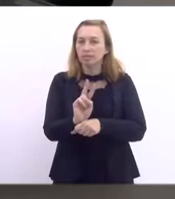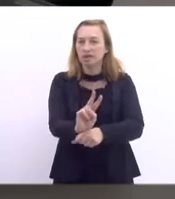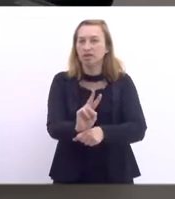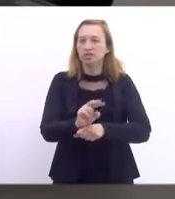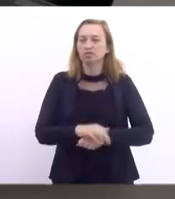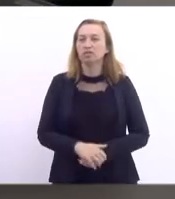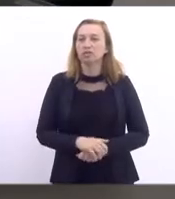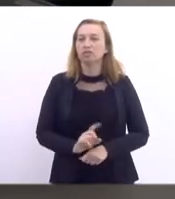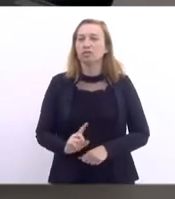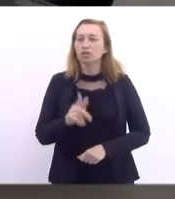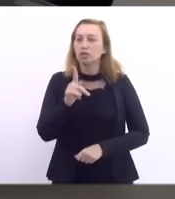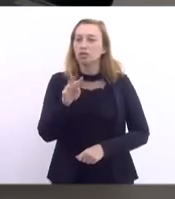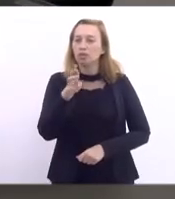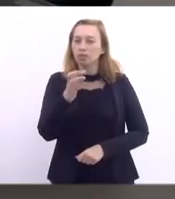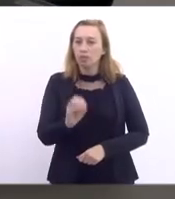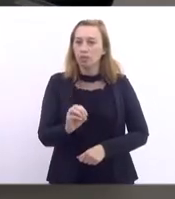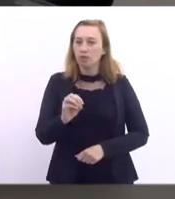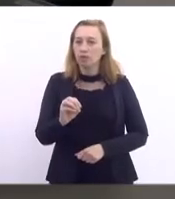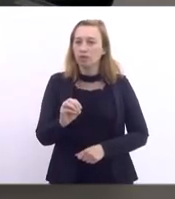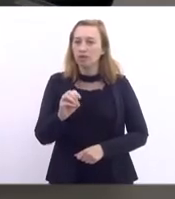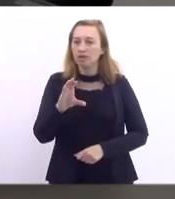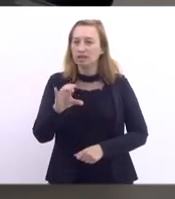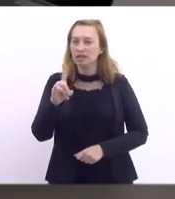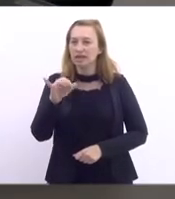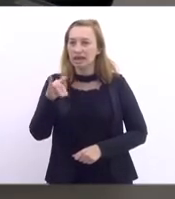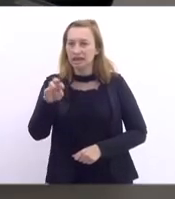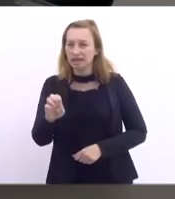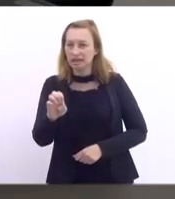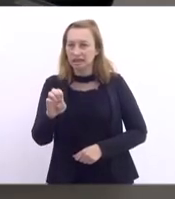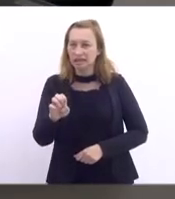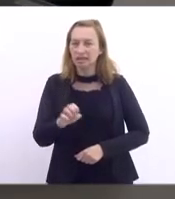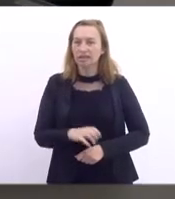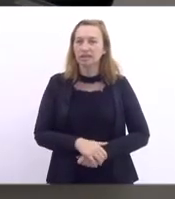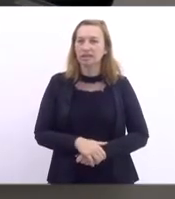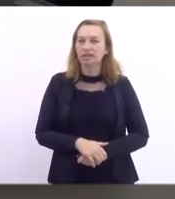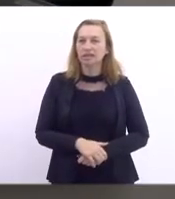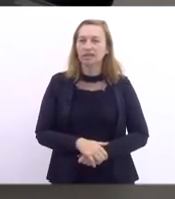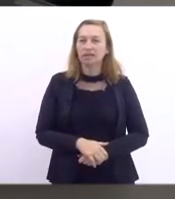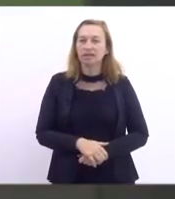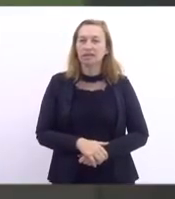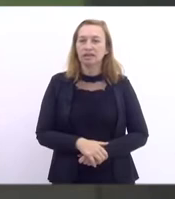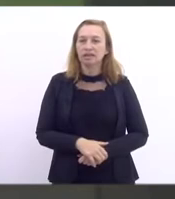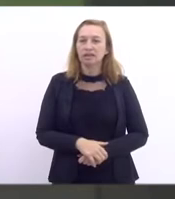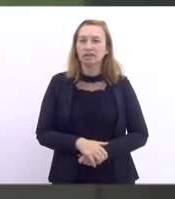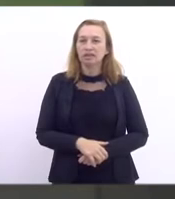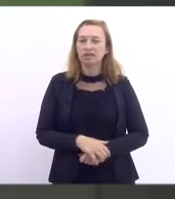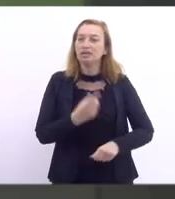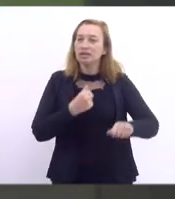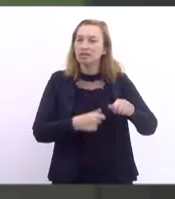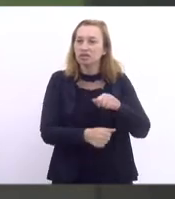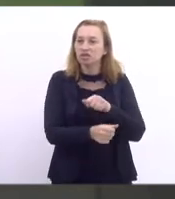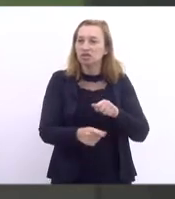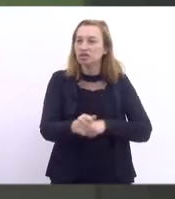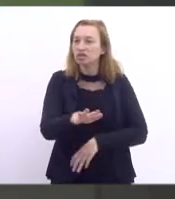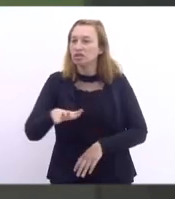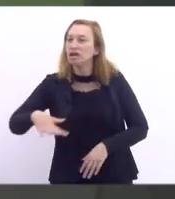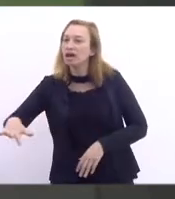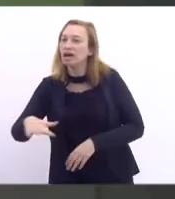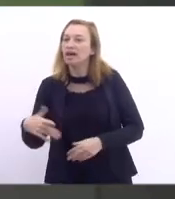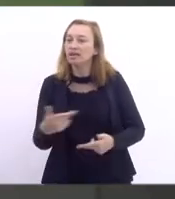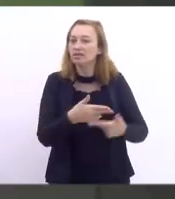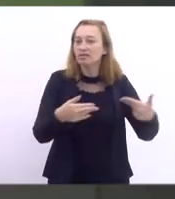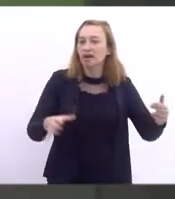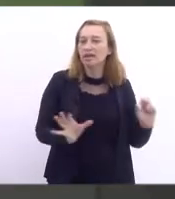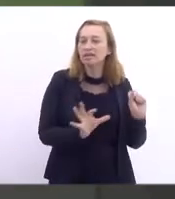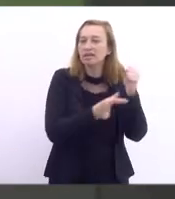o pros idades que eram Esse é um programa de investimento em várias áreas desde a